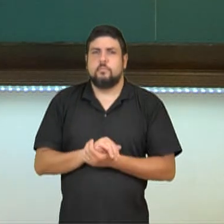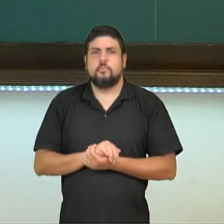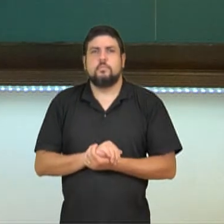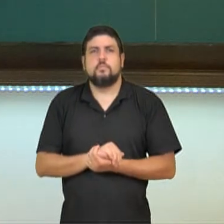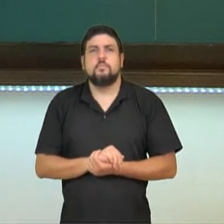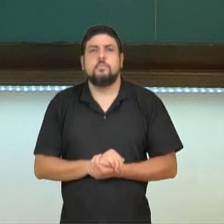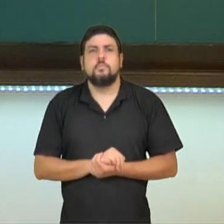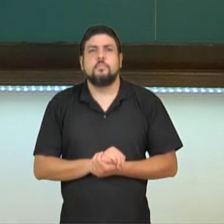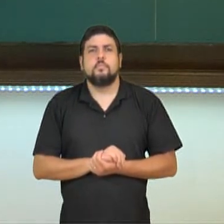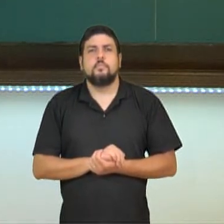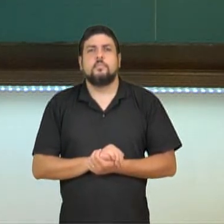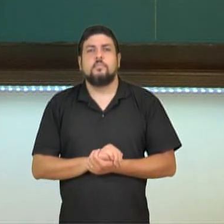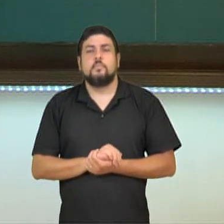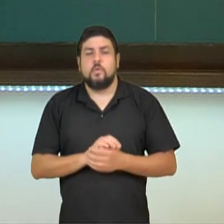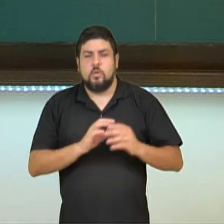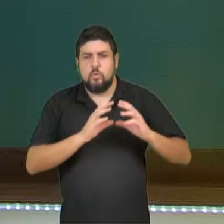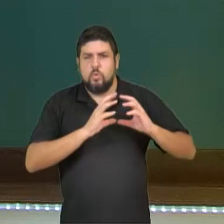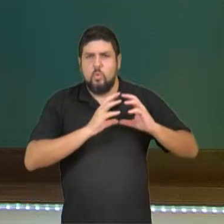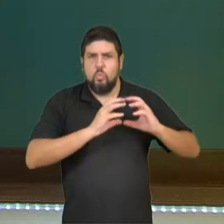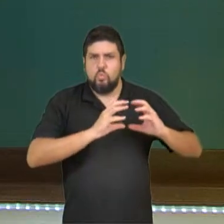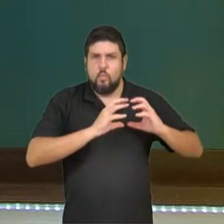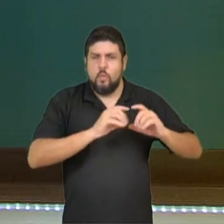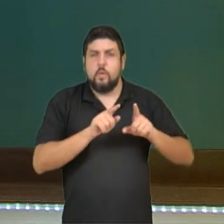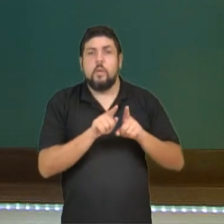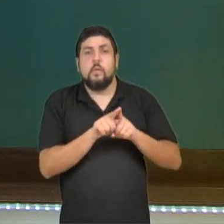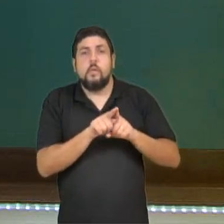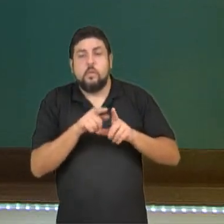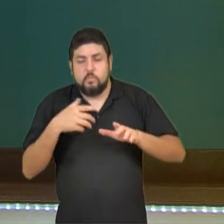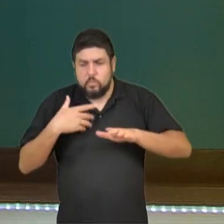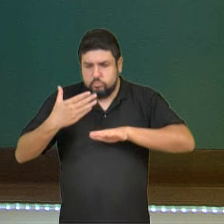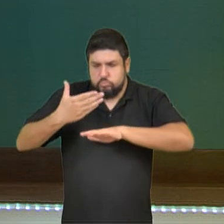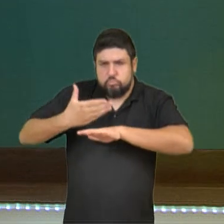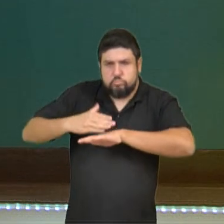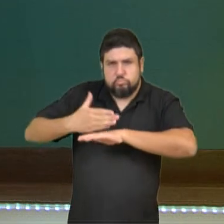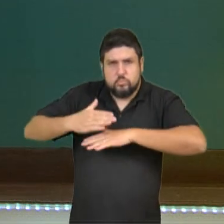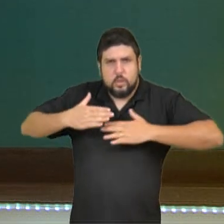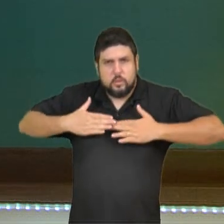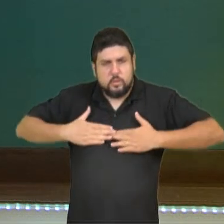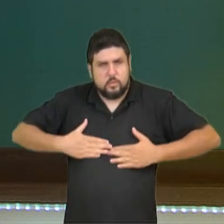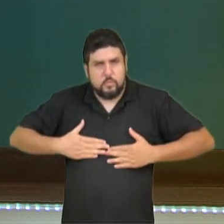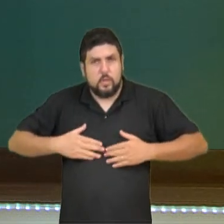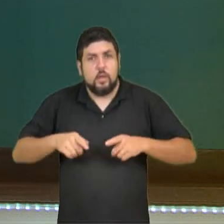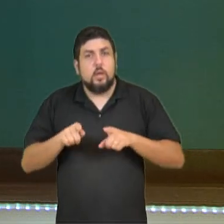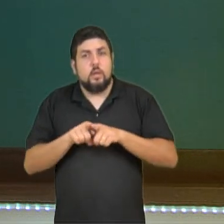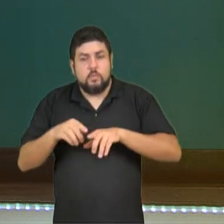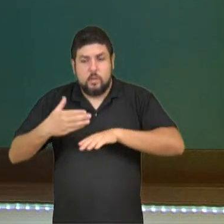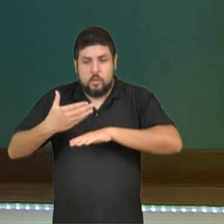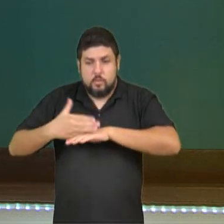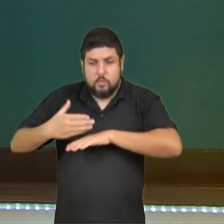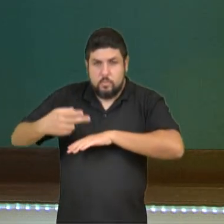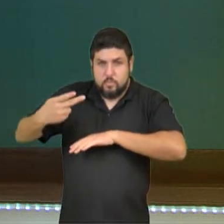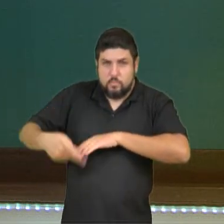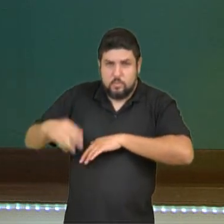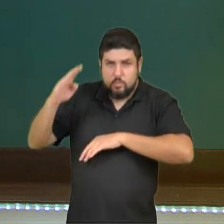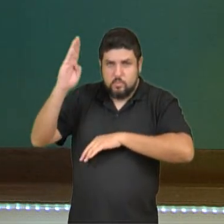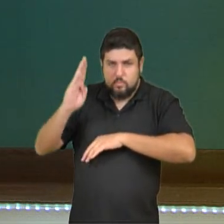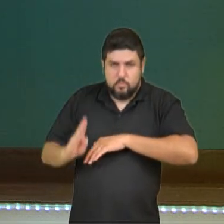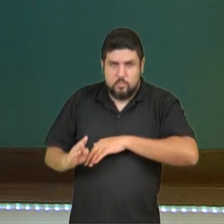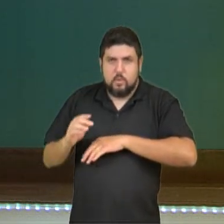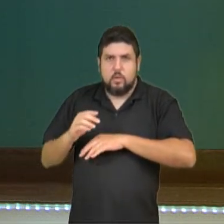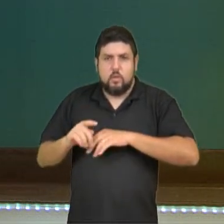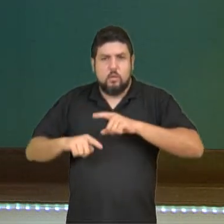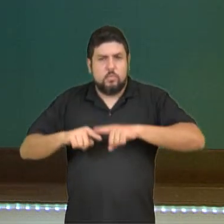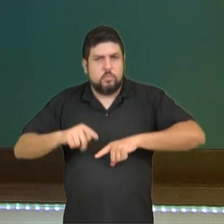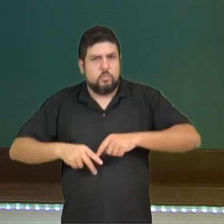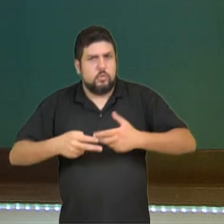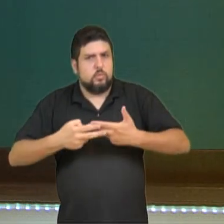viu sobre o softball, suas capacidades físicas, a prática no Brasil, os equipamentos que são utilizados,